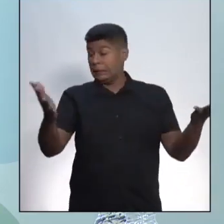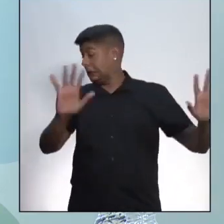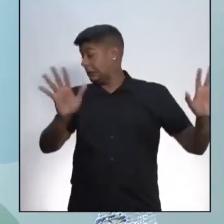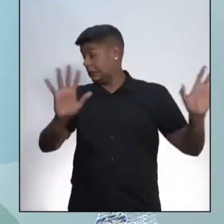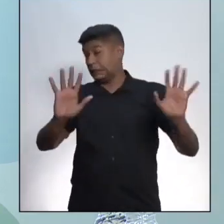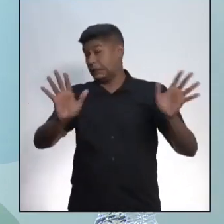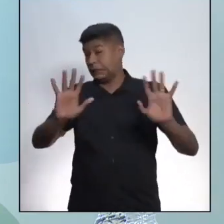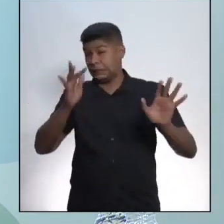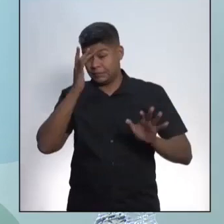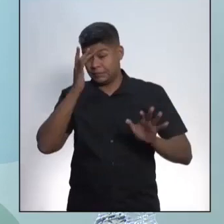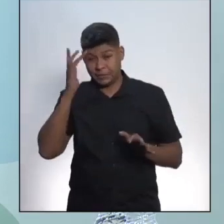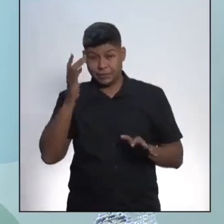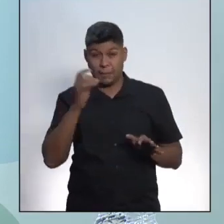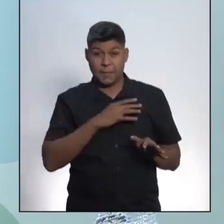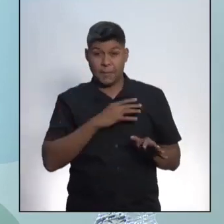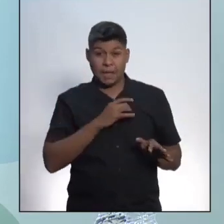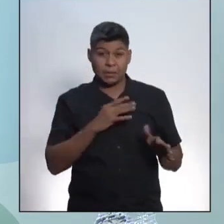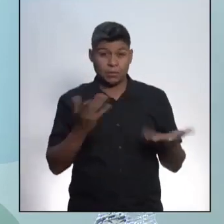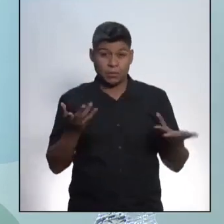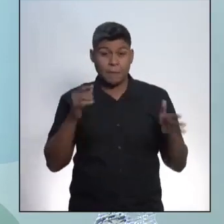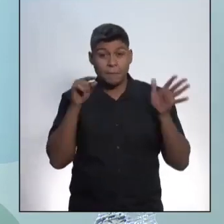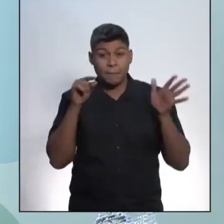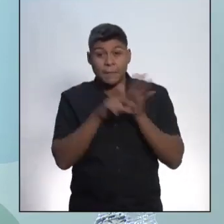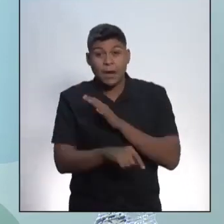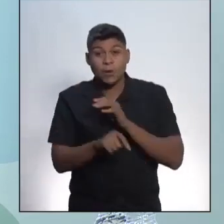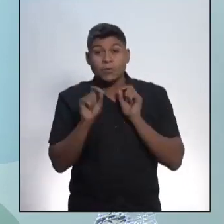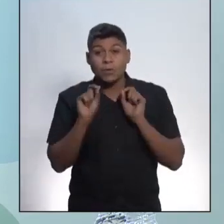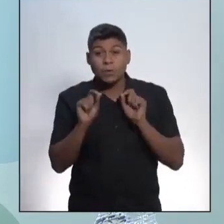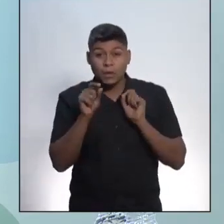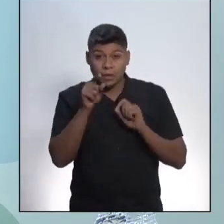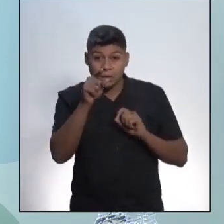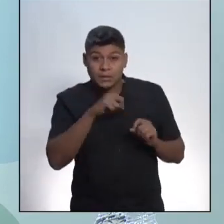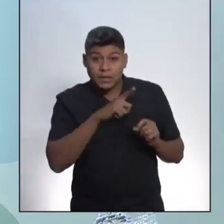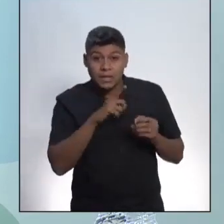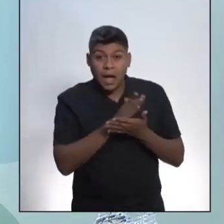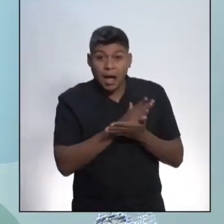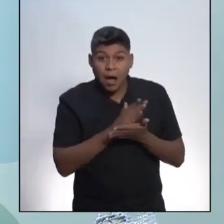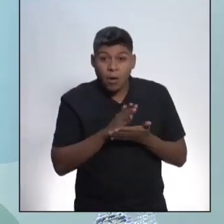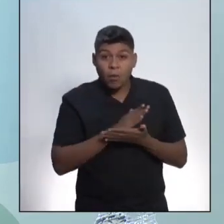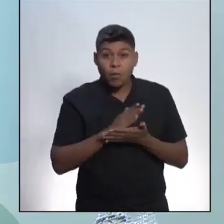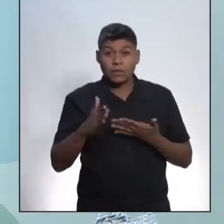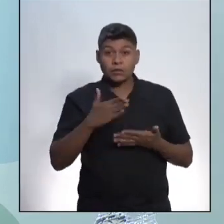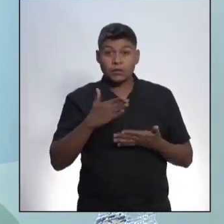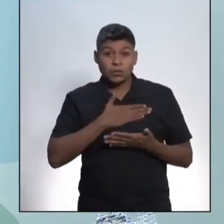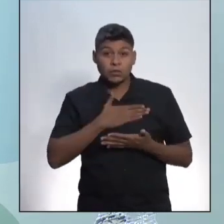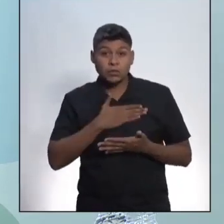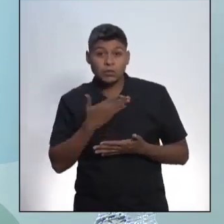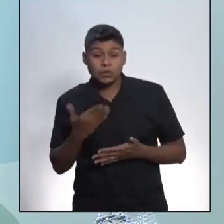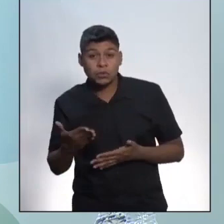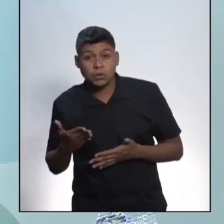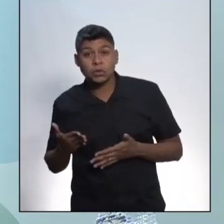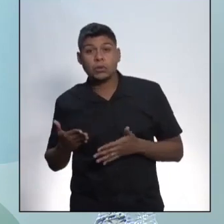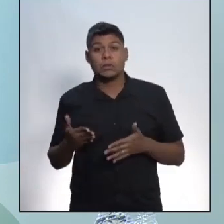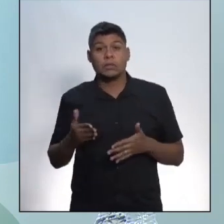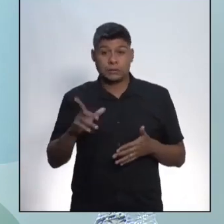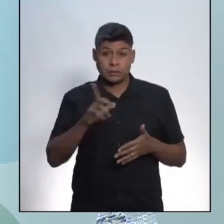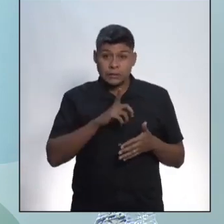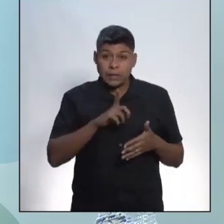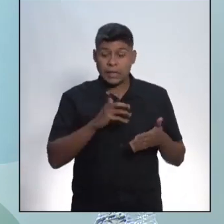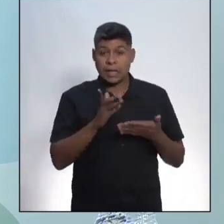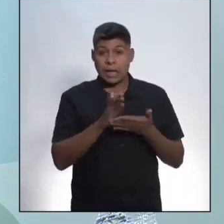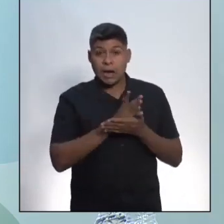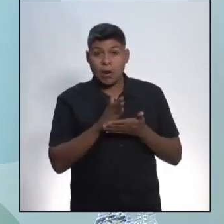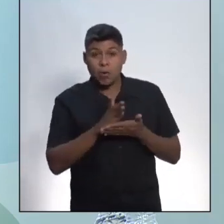bem, tem receio. Eu quero perguntar se você tem algum tipo de suspeita se existe algum